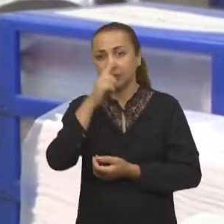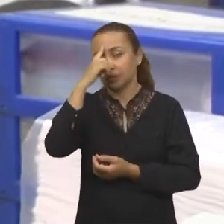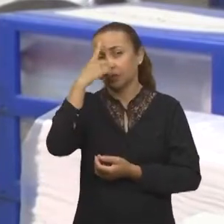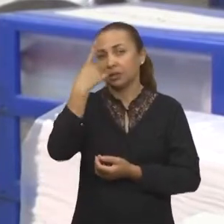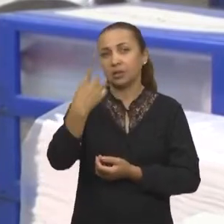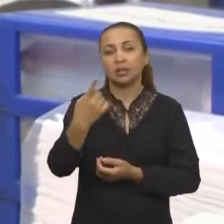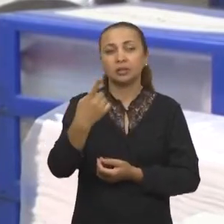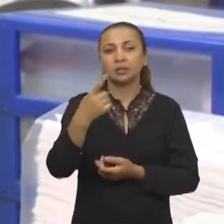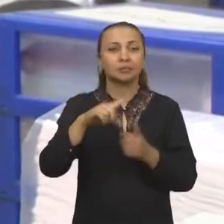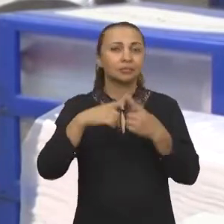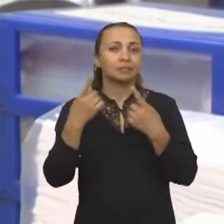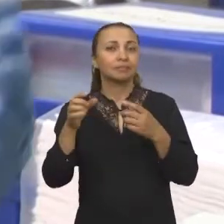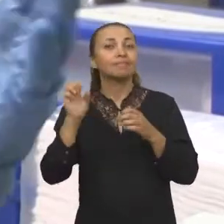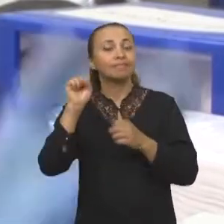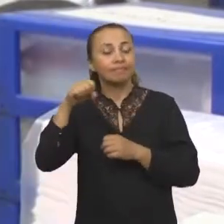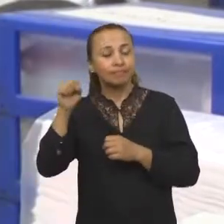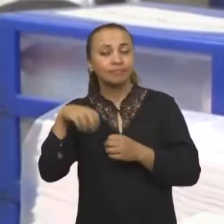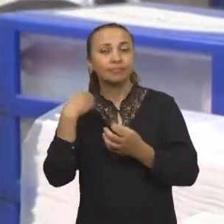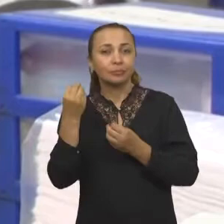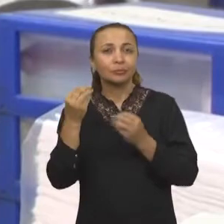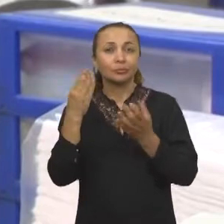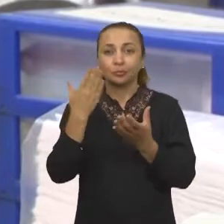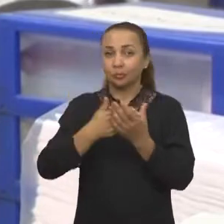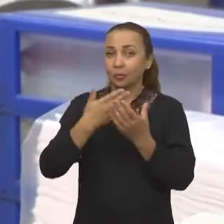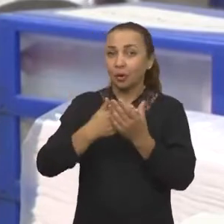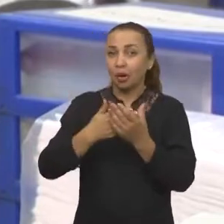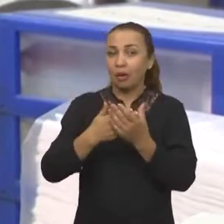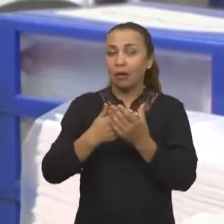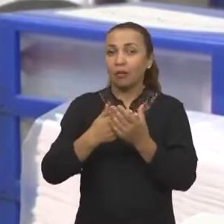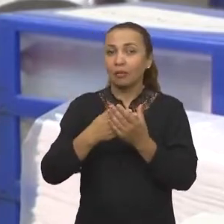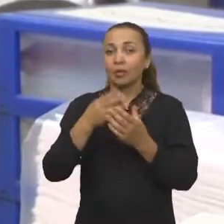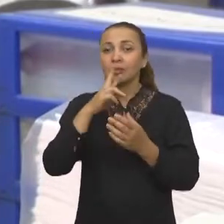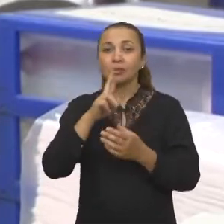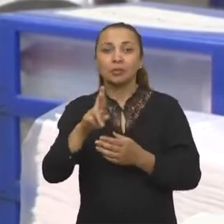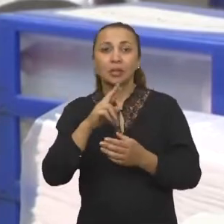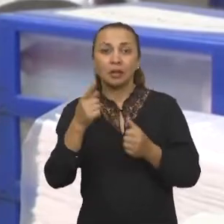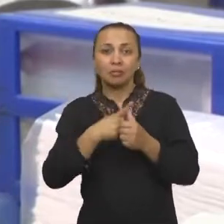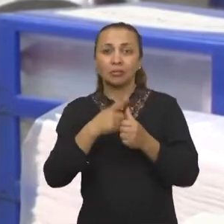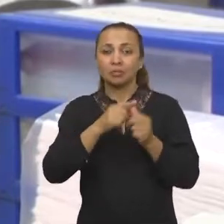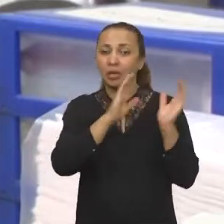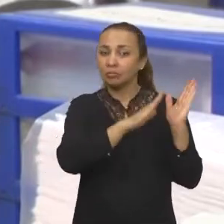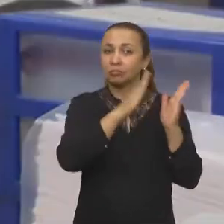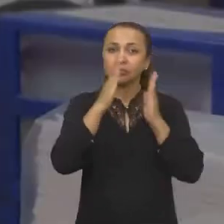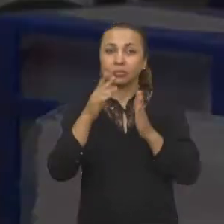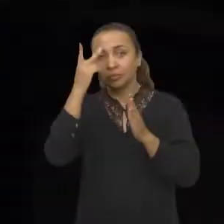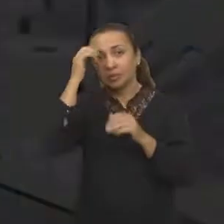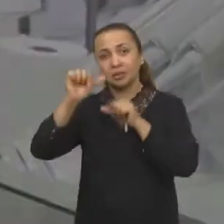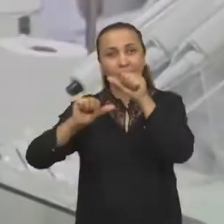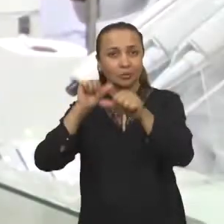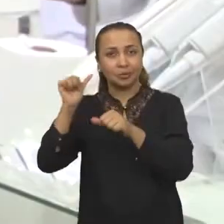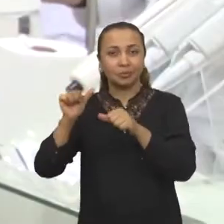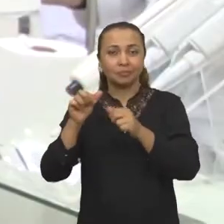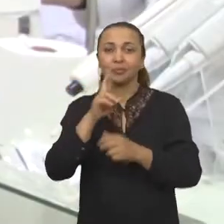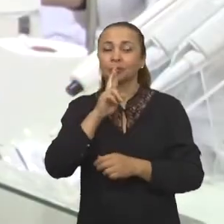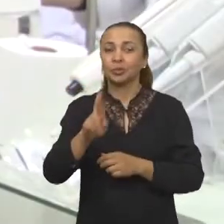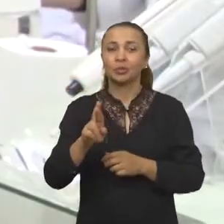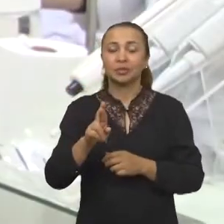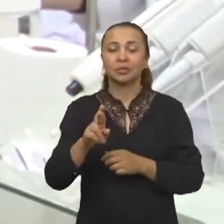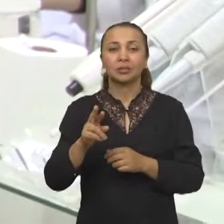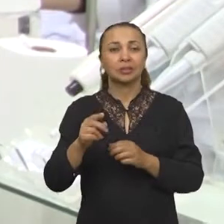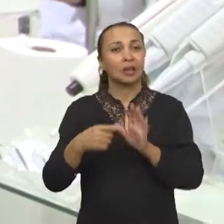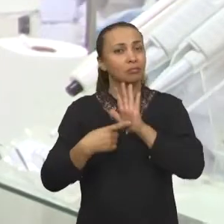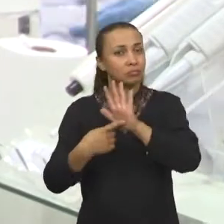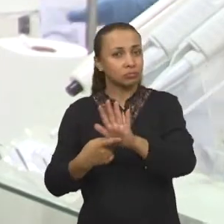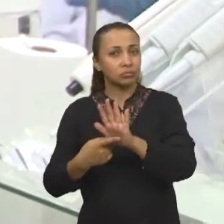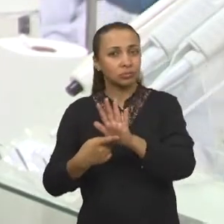nas nossas ideias, mas sendo comprovado pelos resultados que a gente teve nessa primeira fase para desenvolver o protótipo. Os resultados nos